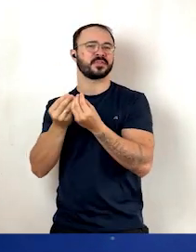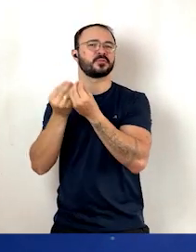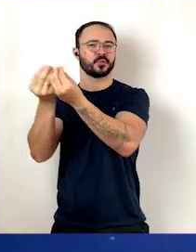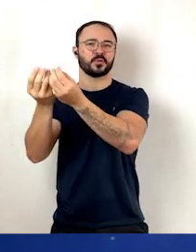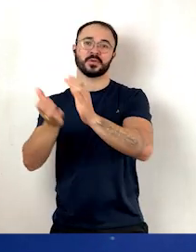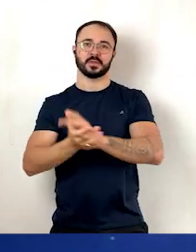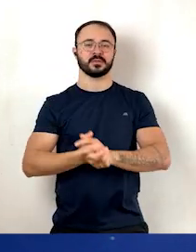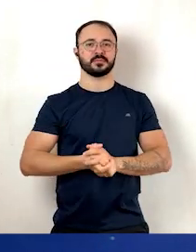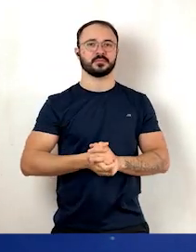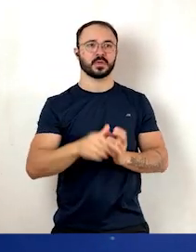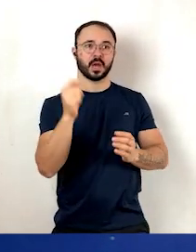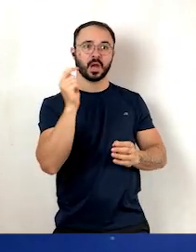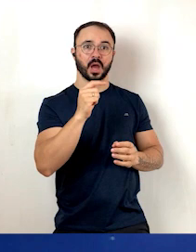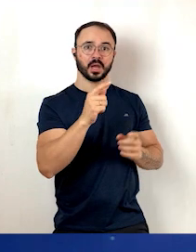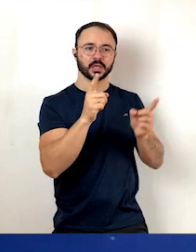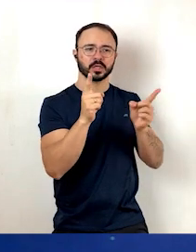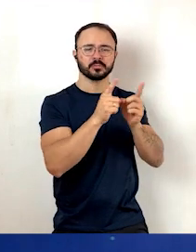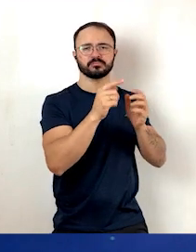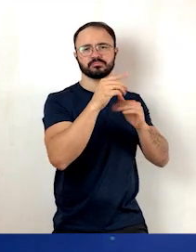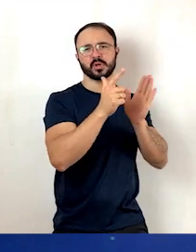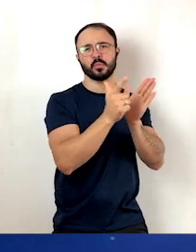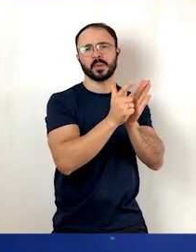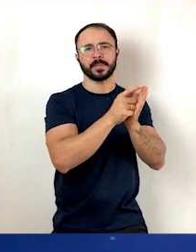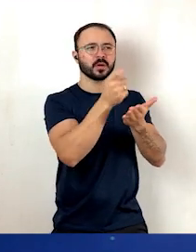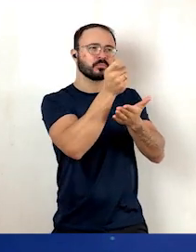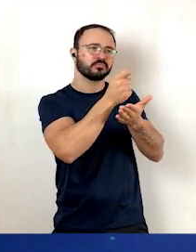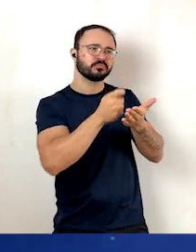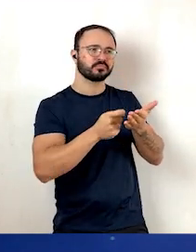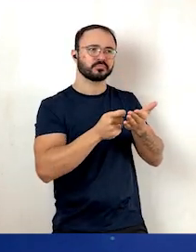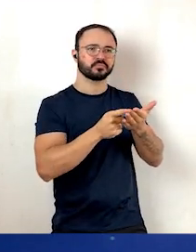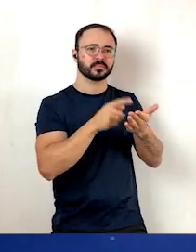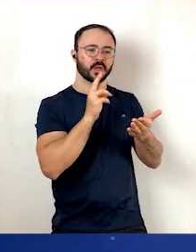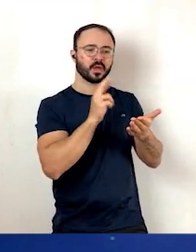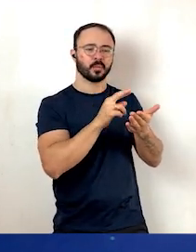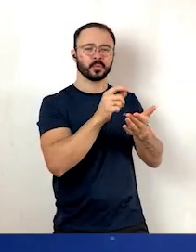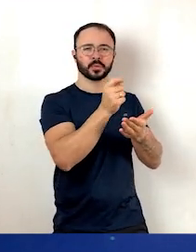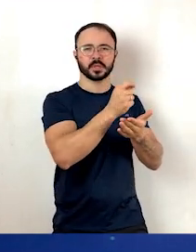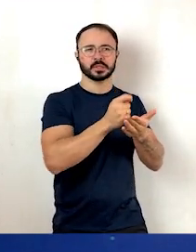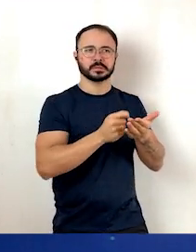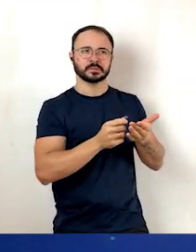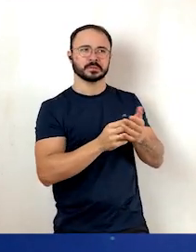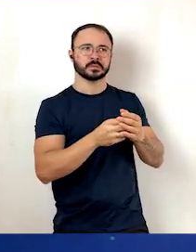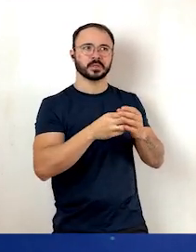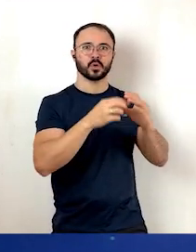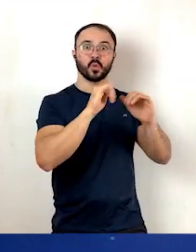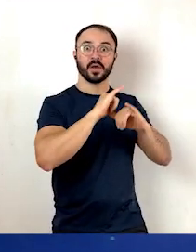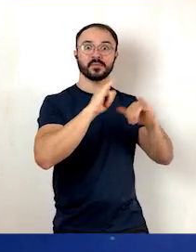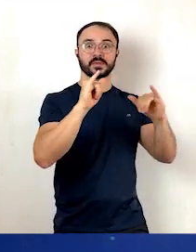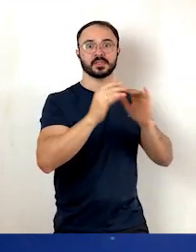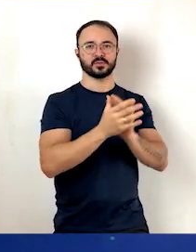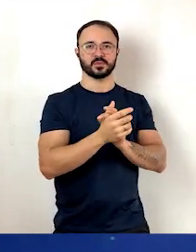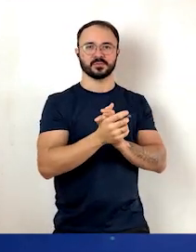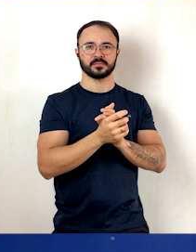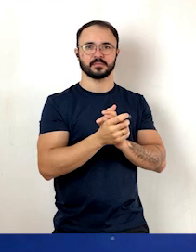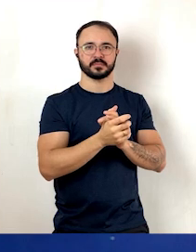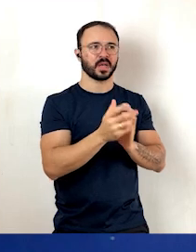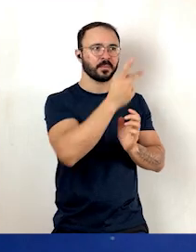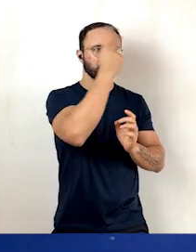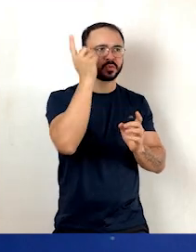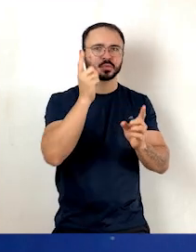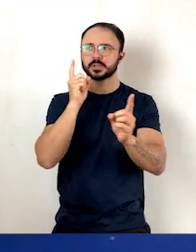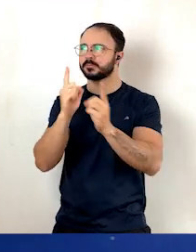o bilhete é um meio de comunicação curta aonde você deixa para alguém e que você não está